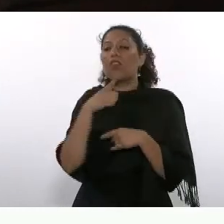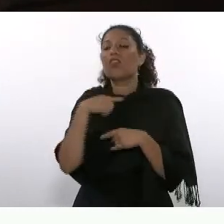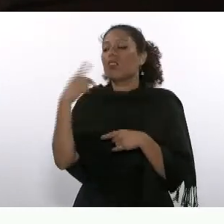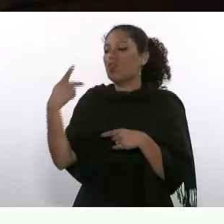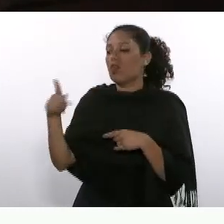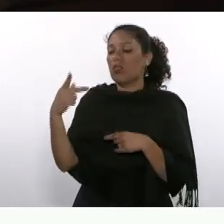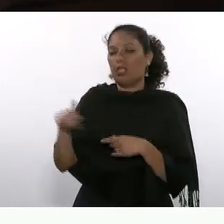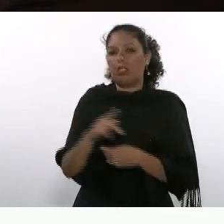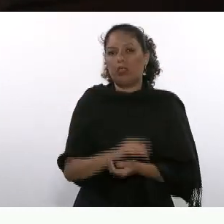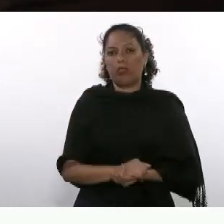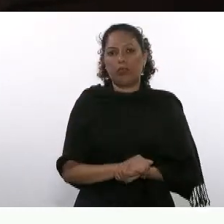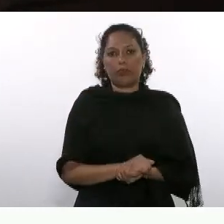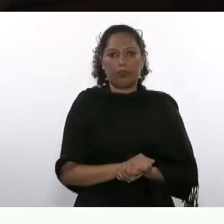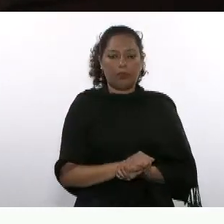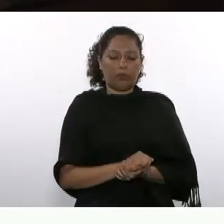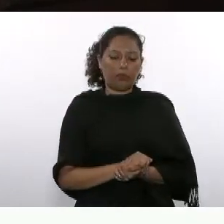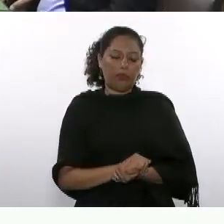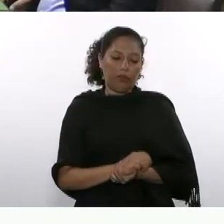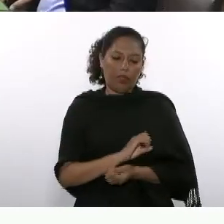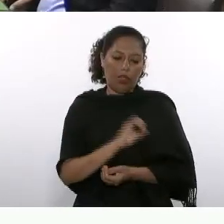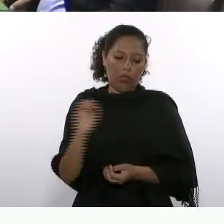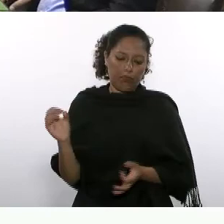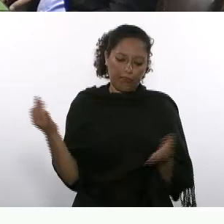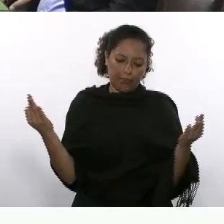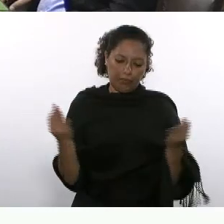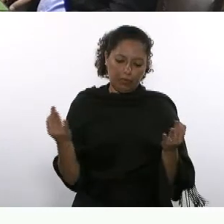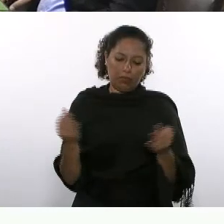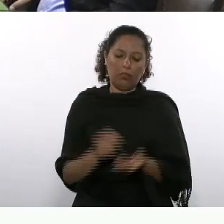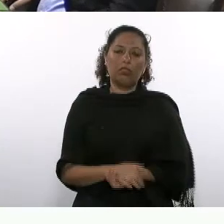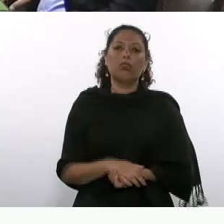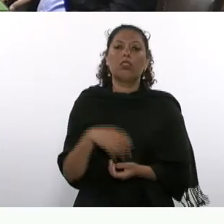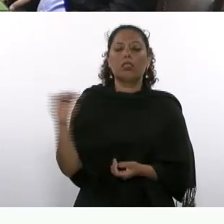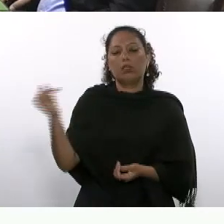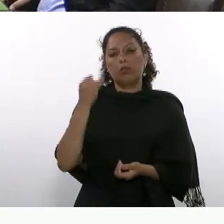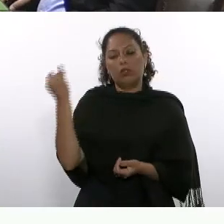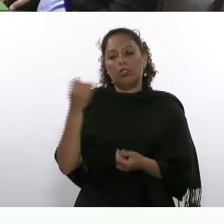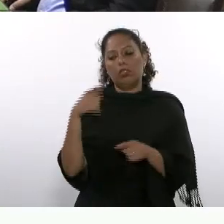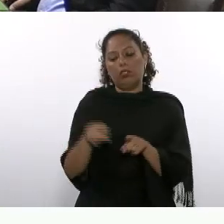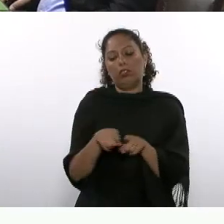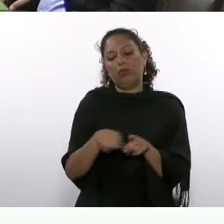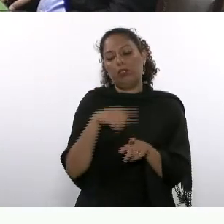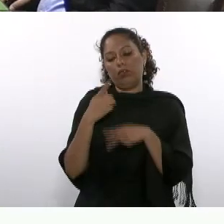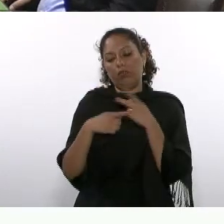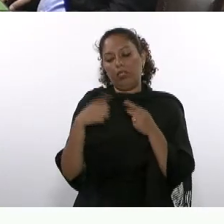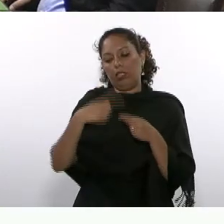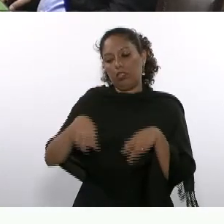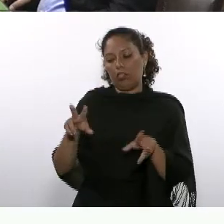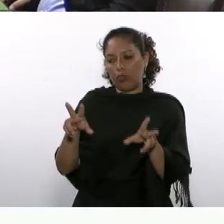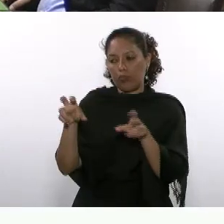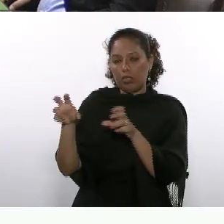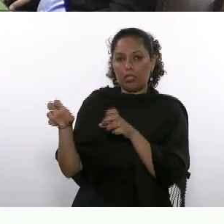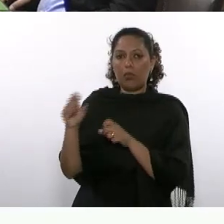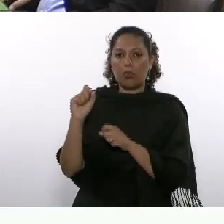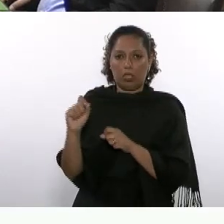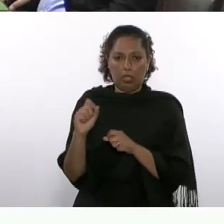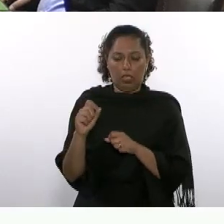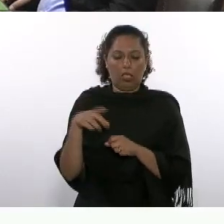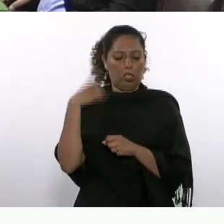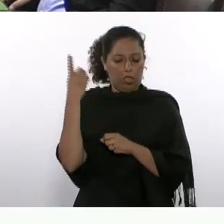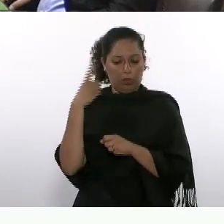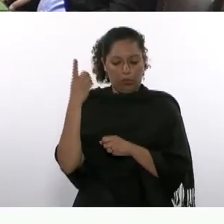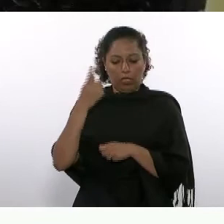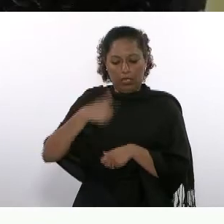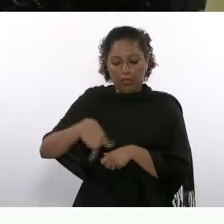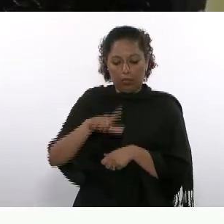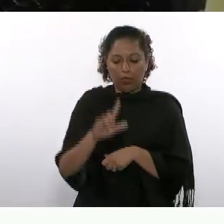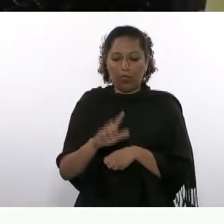poder ajudar. É importante destacar, muitas vezes a gente percebe, por óbvio, que o mandato de deputado ele